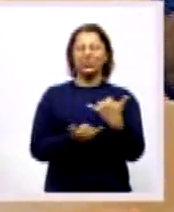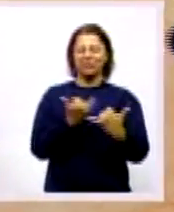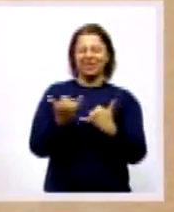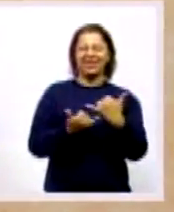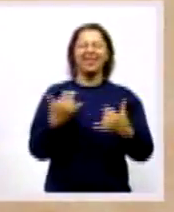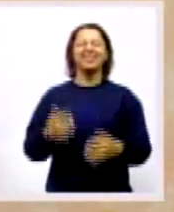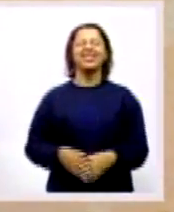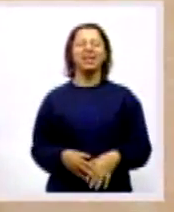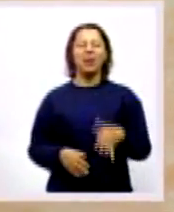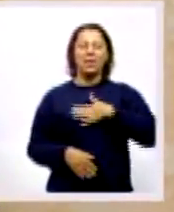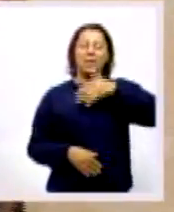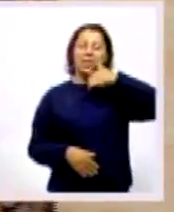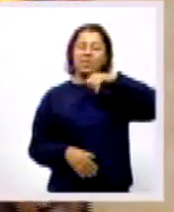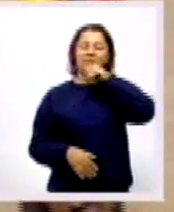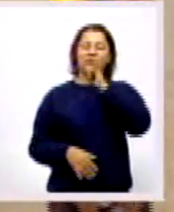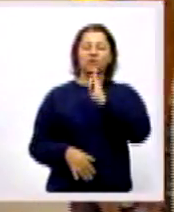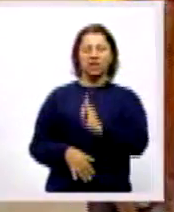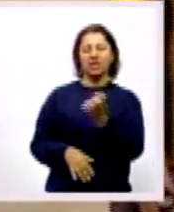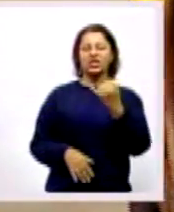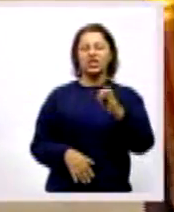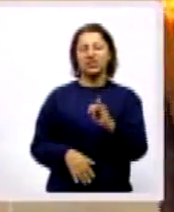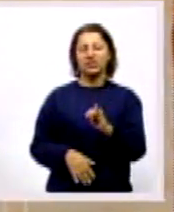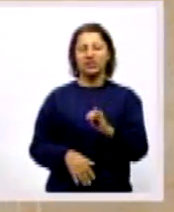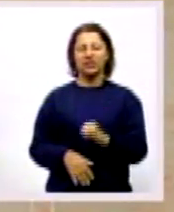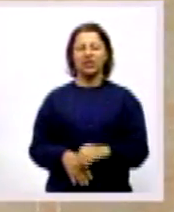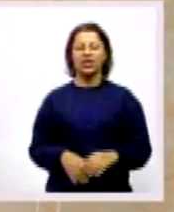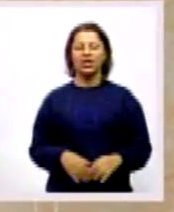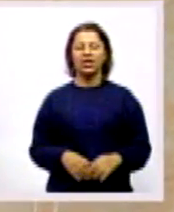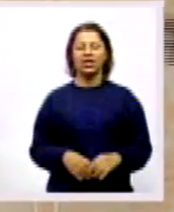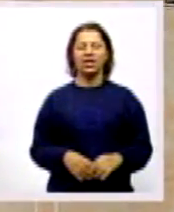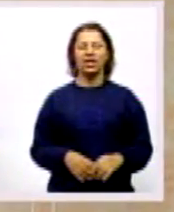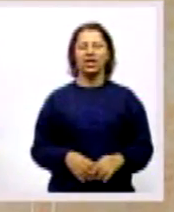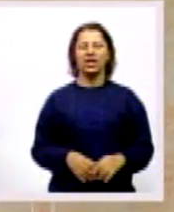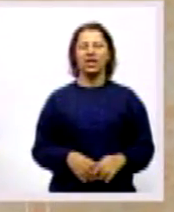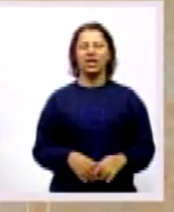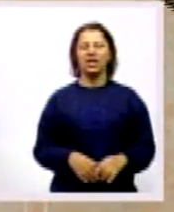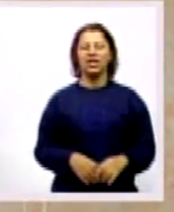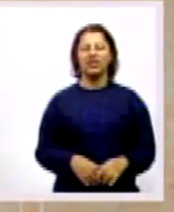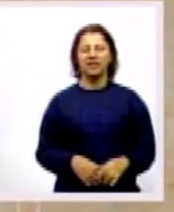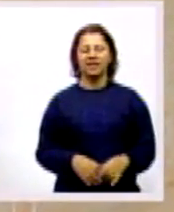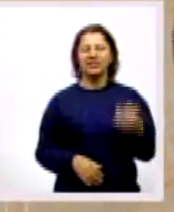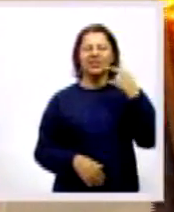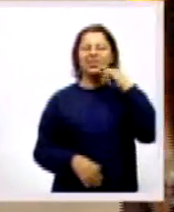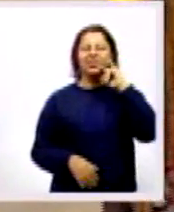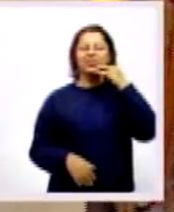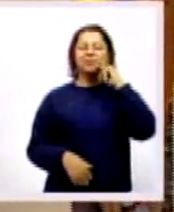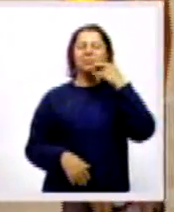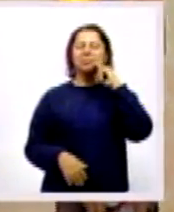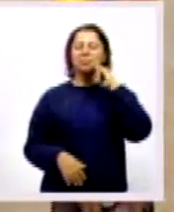Mamãe falava que se você jogar uma fatia de pepino dentro do copo de pinga, ela rocheia na hora.